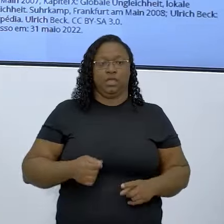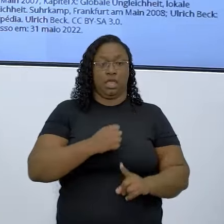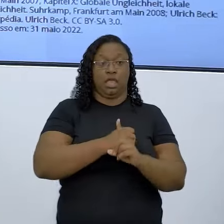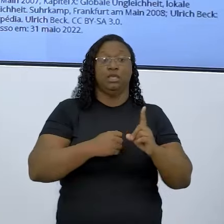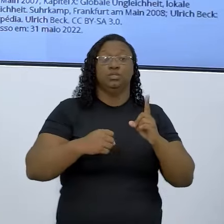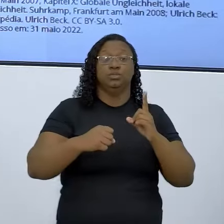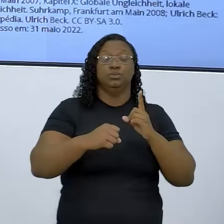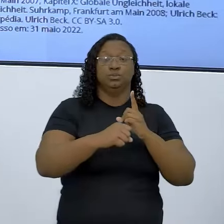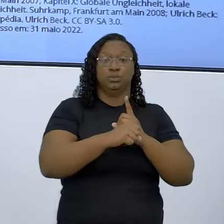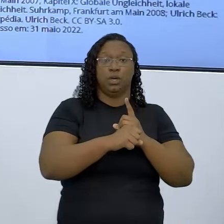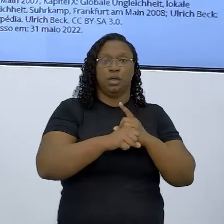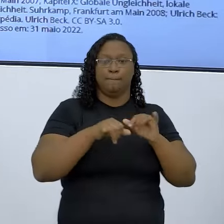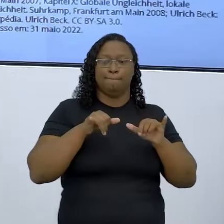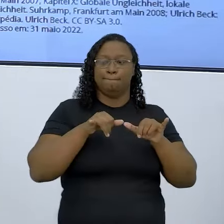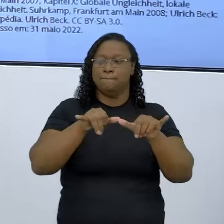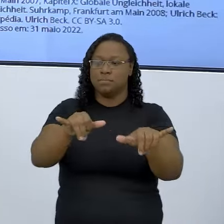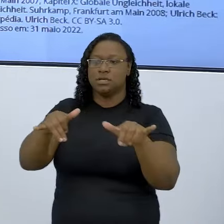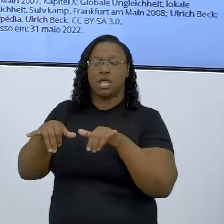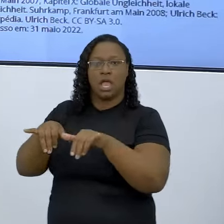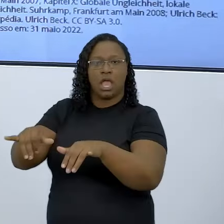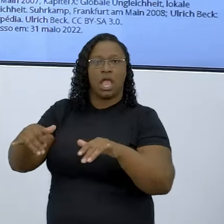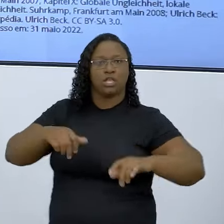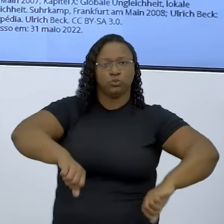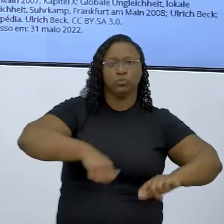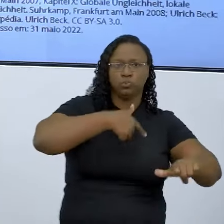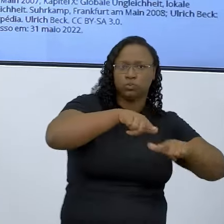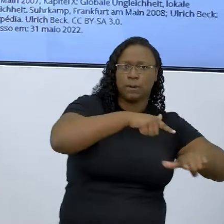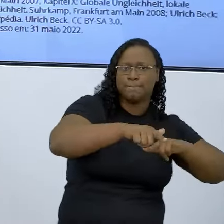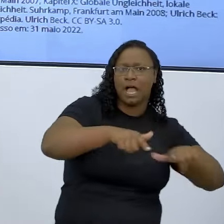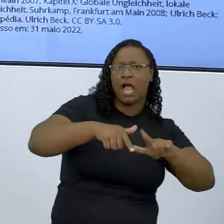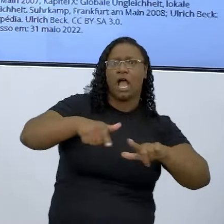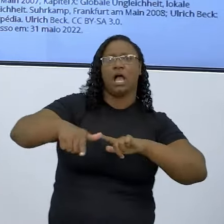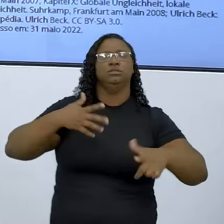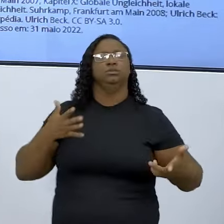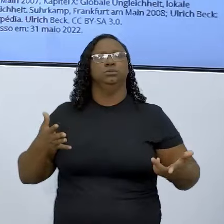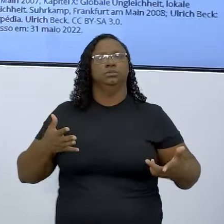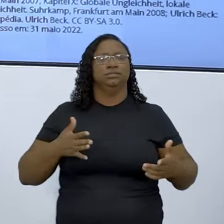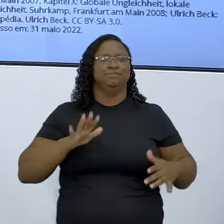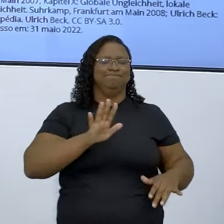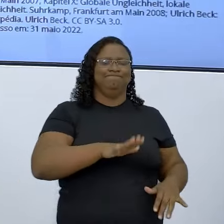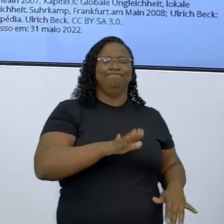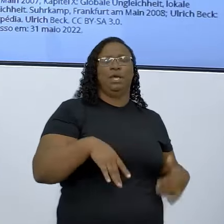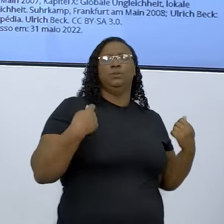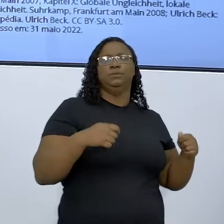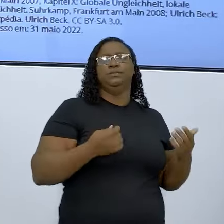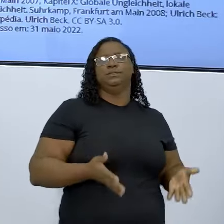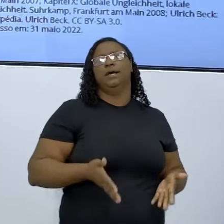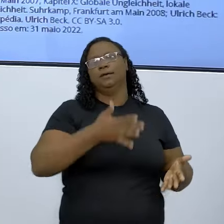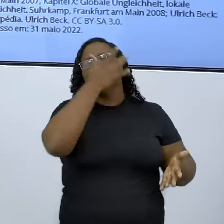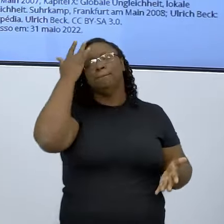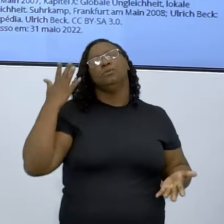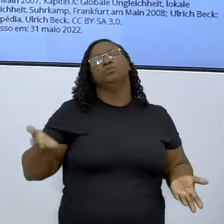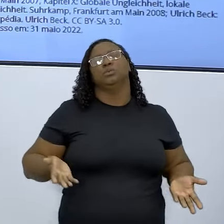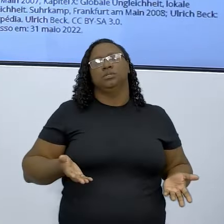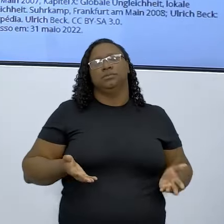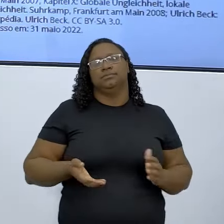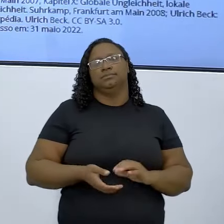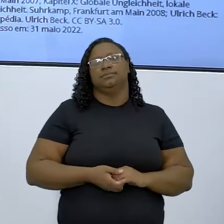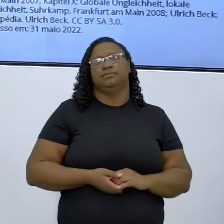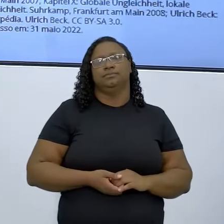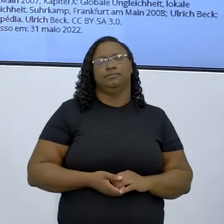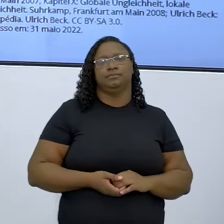sociedade mercadológica, essa sociedade do trabalho, cada vez menos ela vai precisar de pessoas. E então, essa